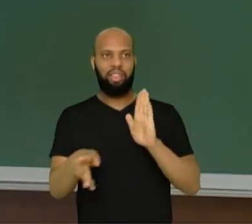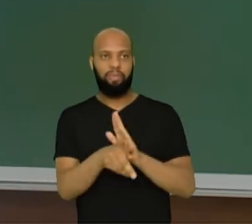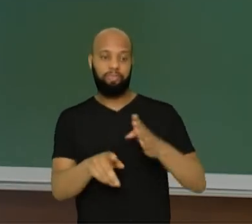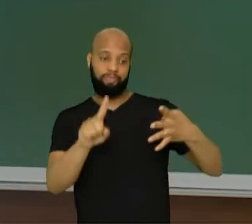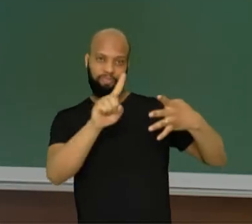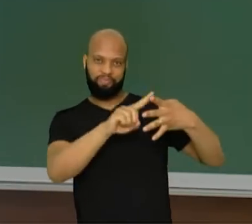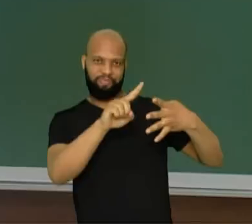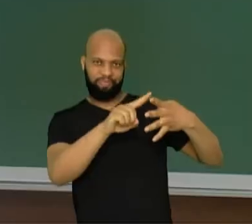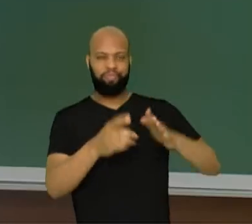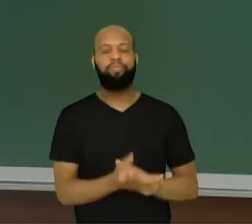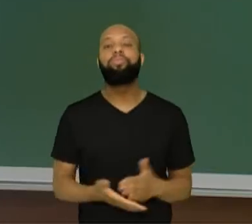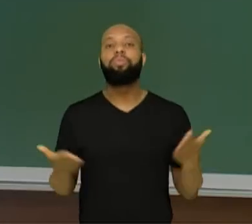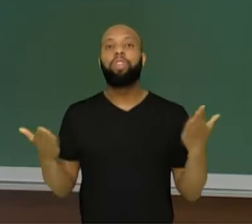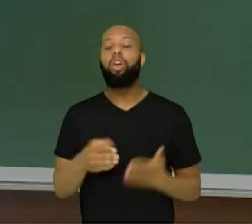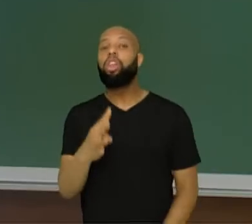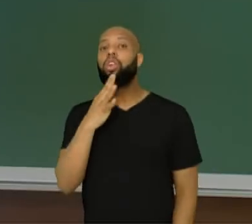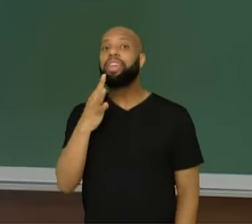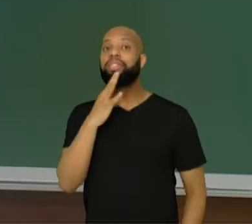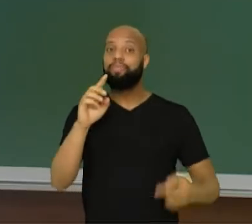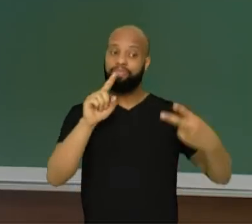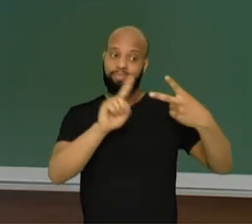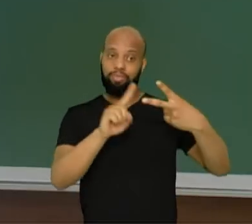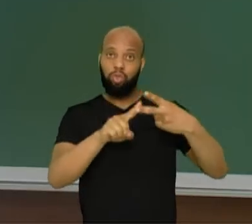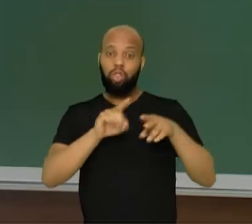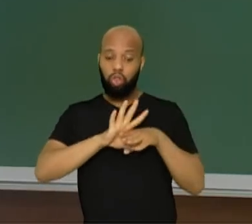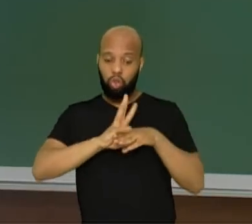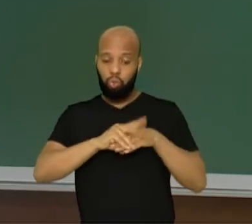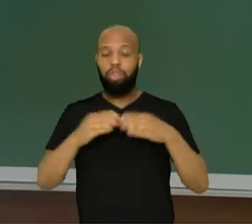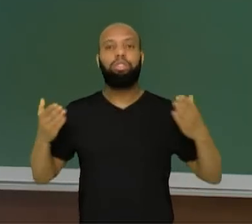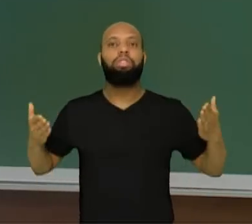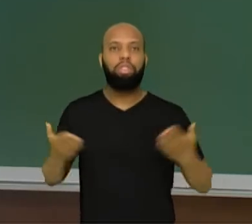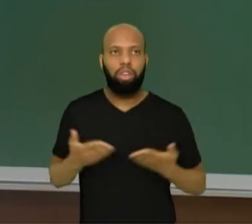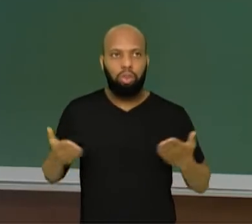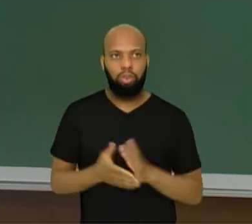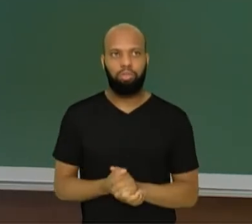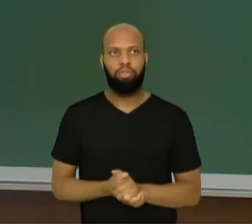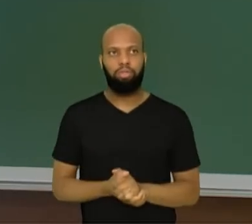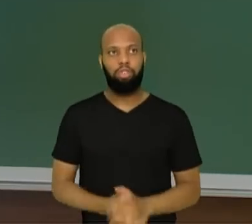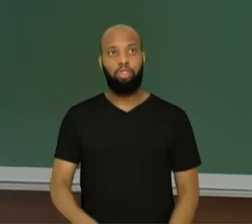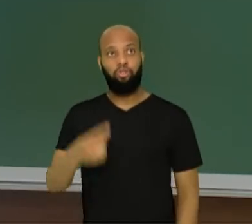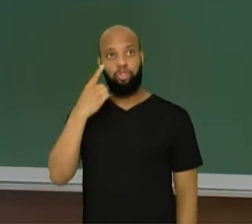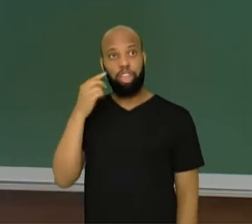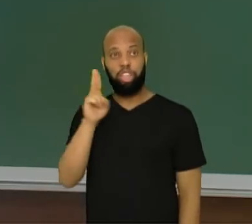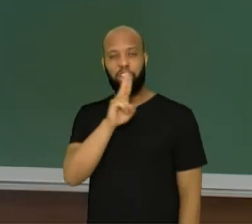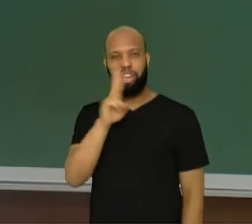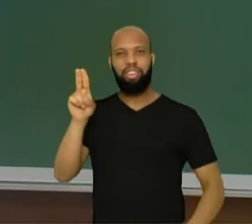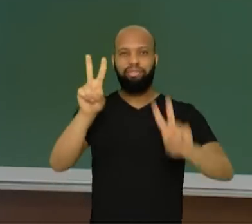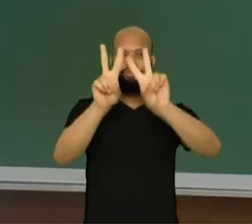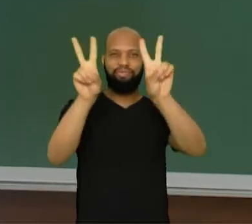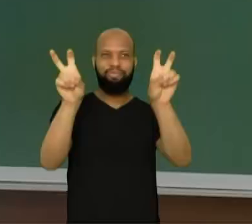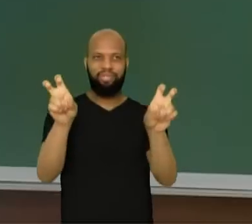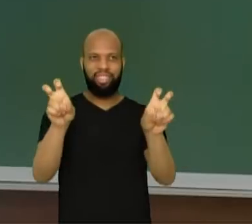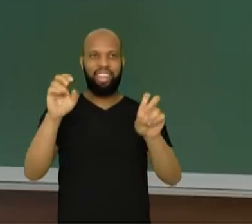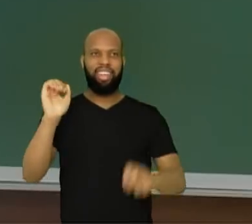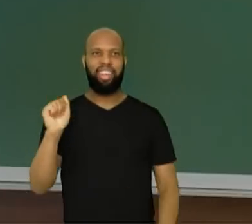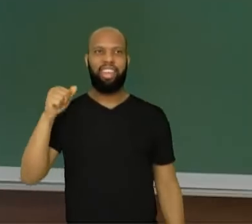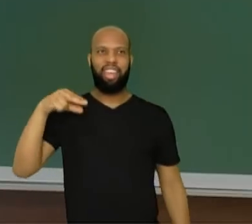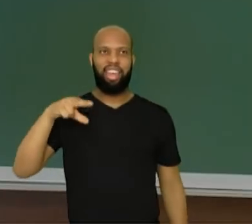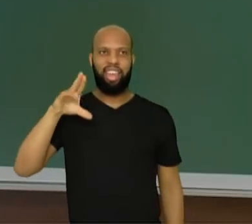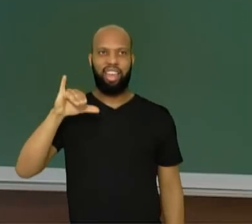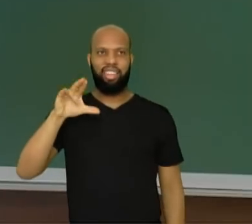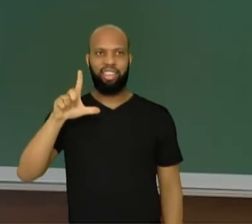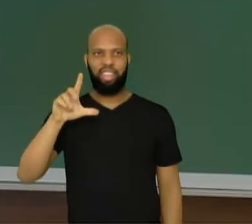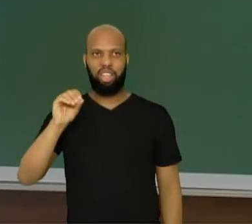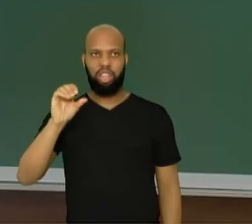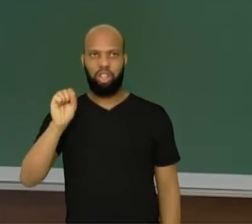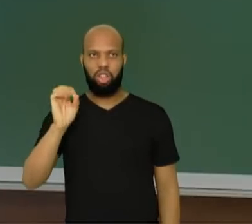adiante? Vamos conhecer a nossa segunda doença de hoje? Ancilostomíase. O nome é meio difícil, mas